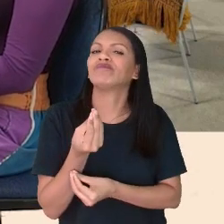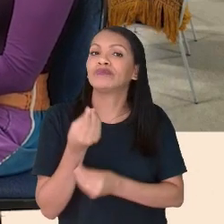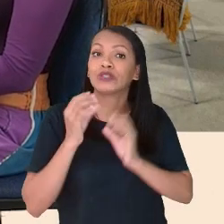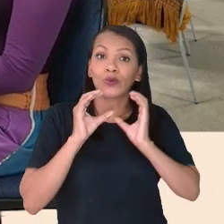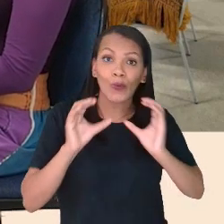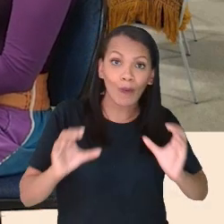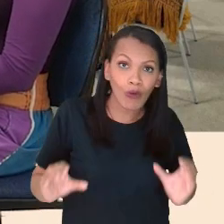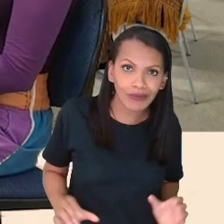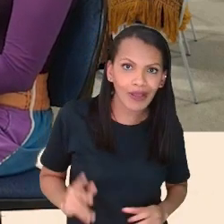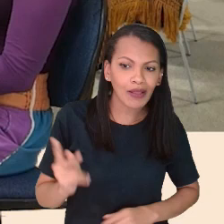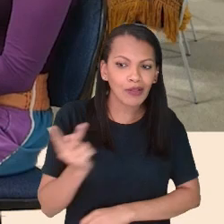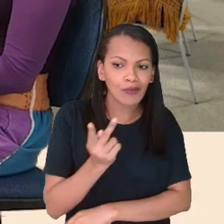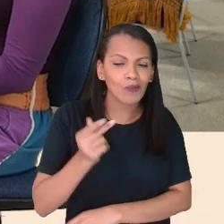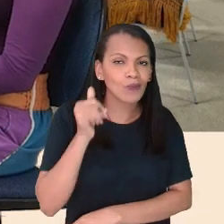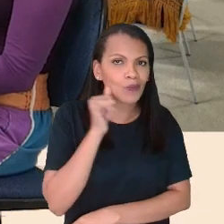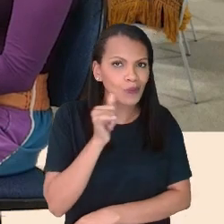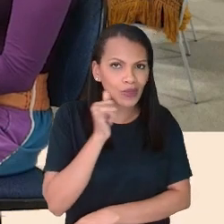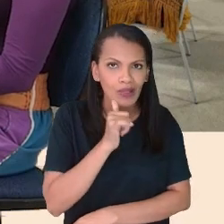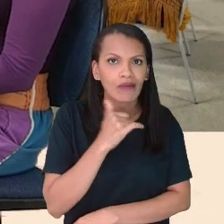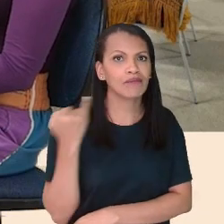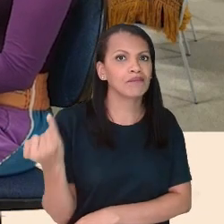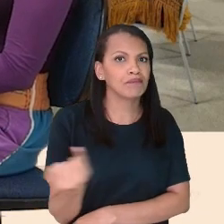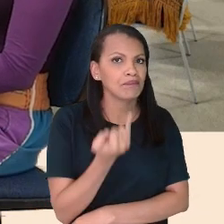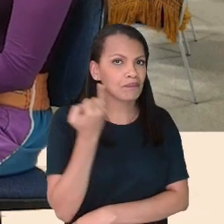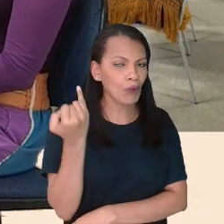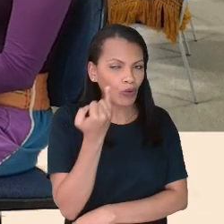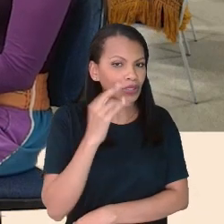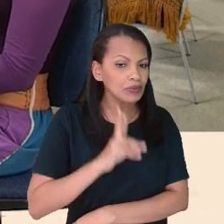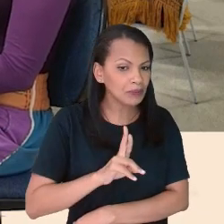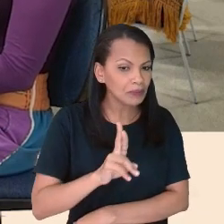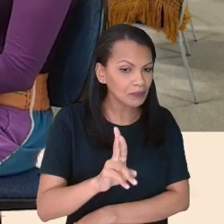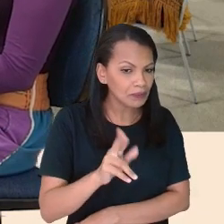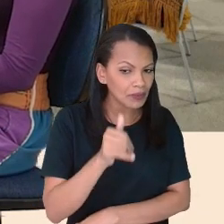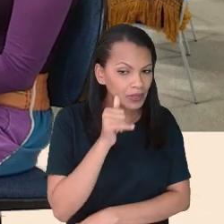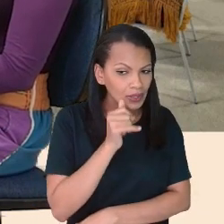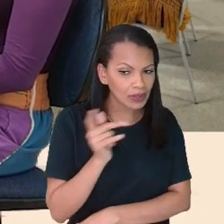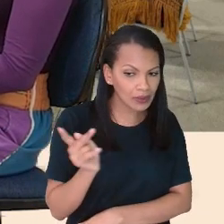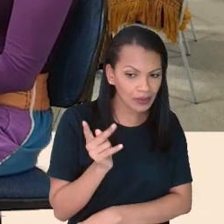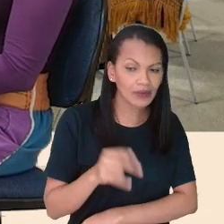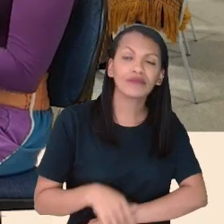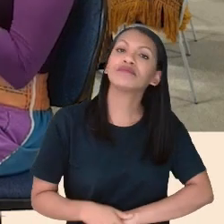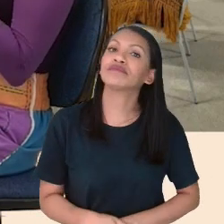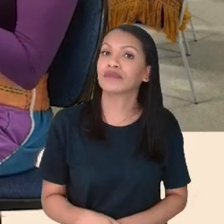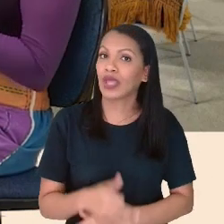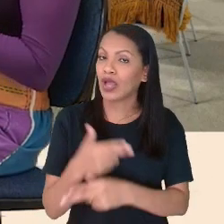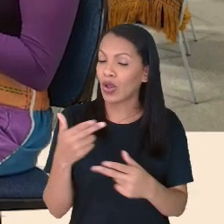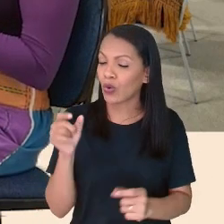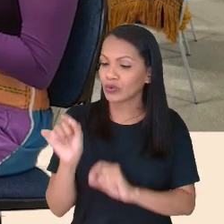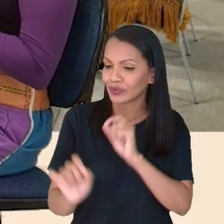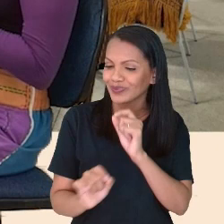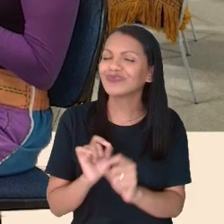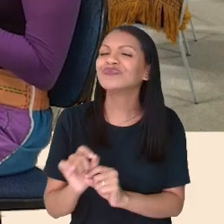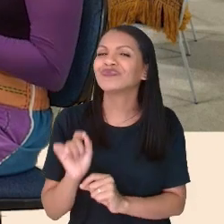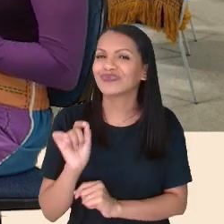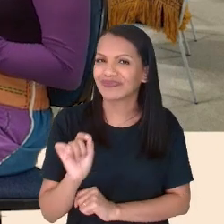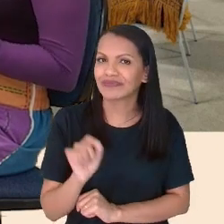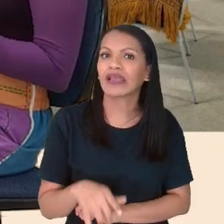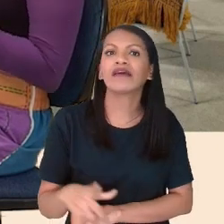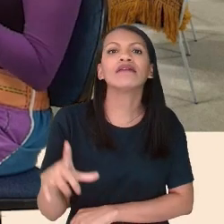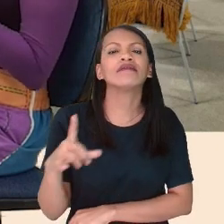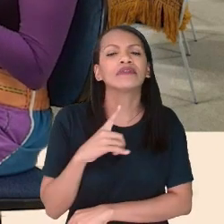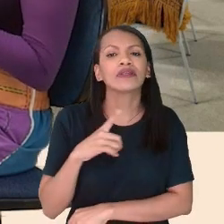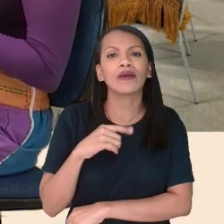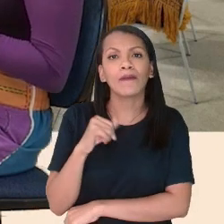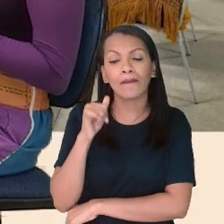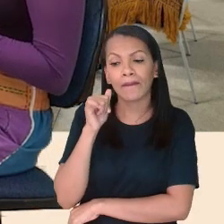muito importantes e que foram muito bem representadas pelas meninas. Sim, e é aquela coisa, né? Gabi, ela tem essa